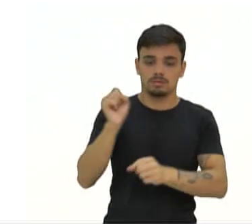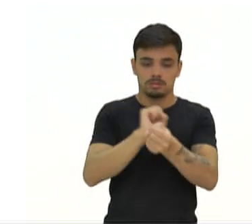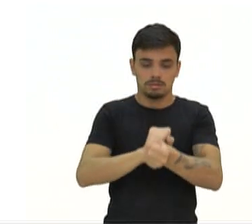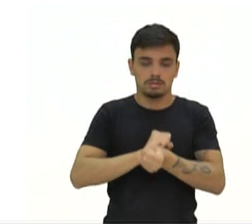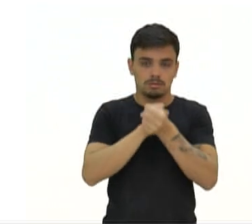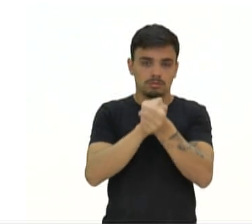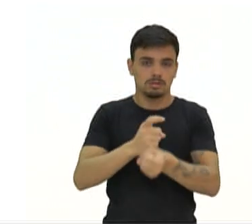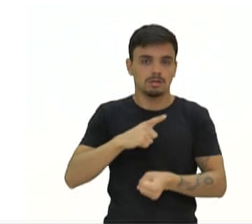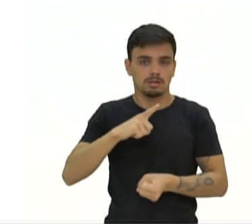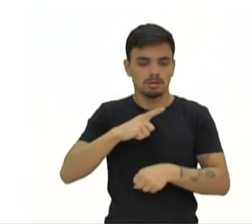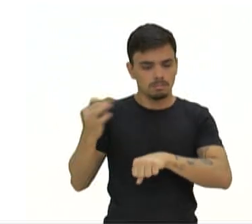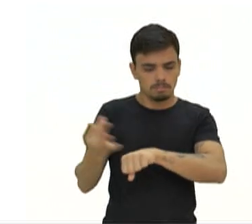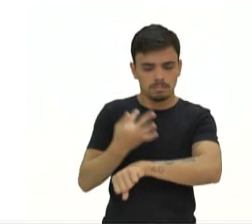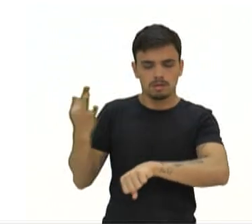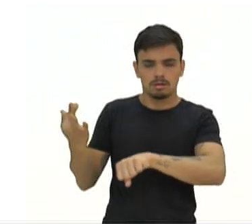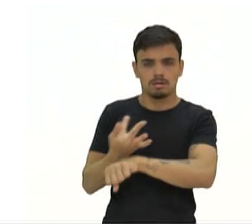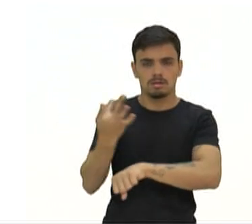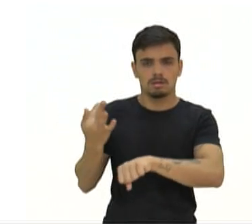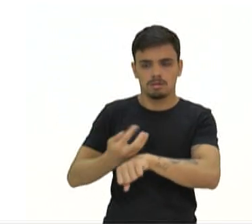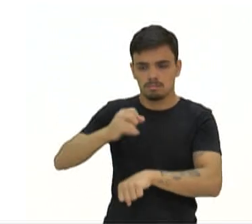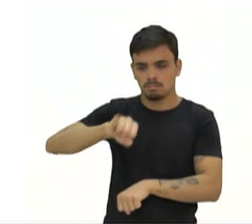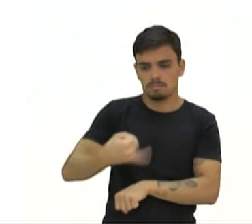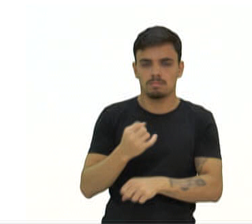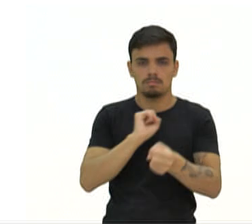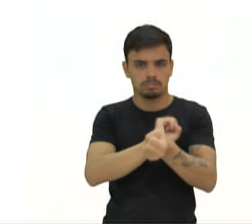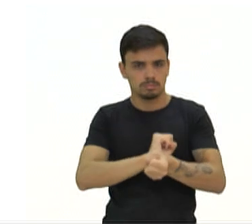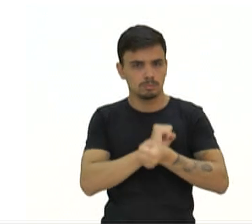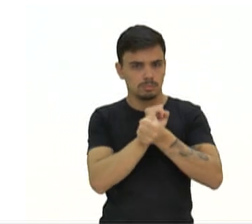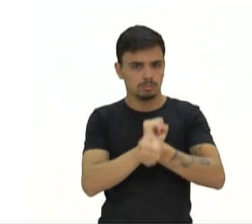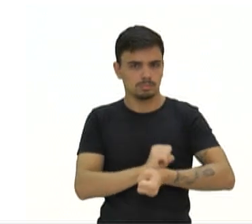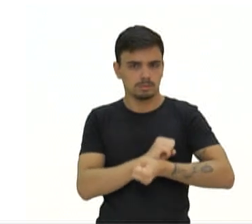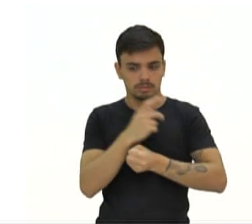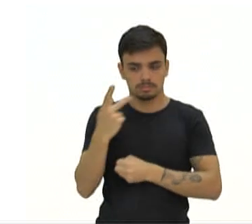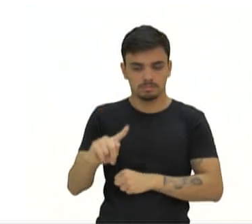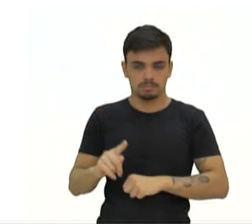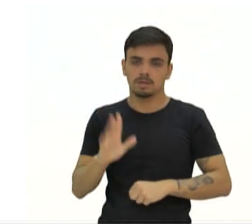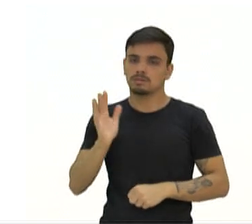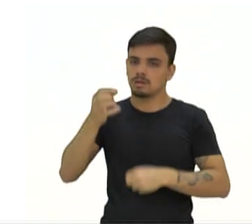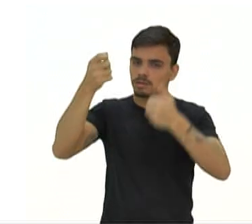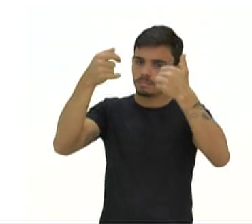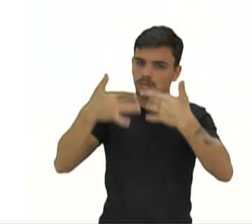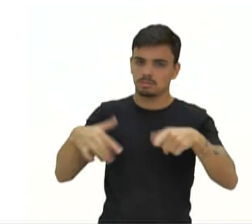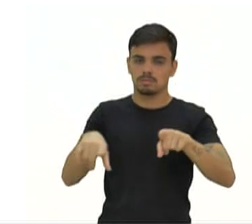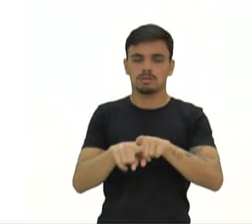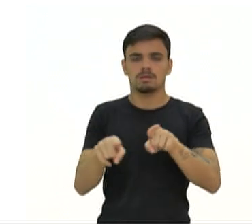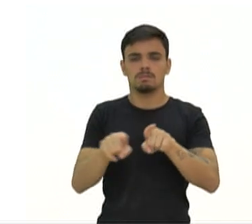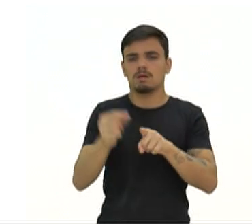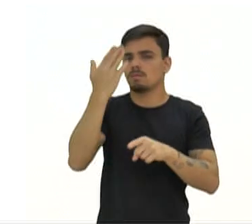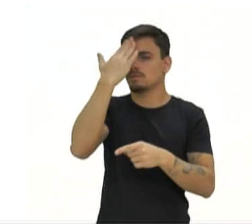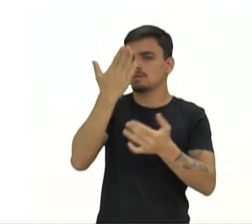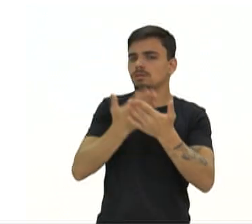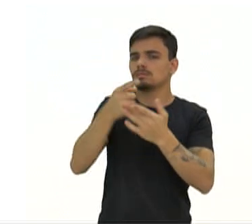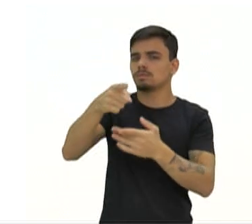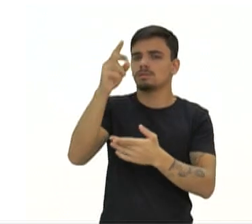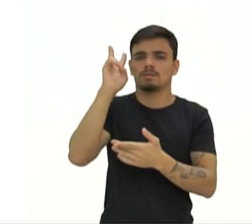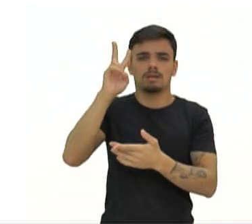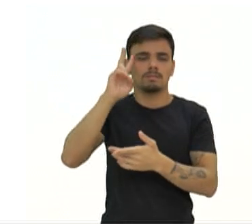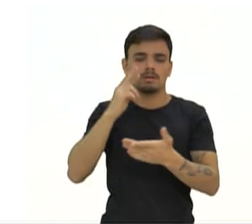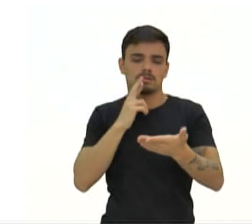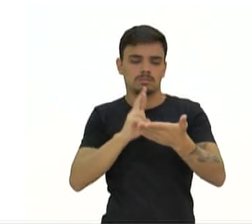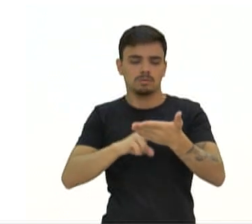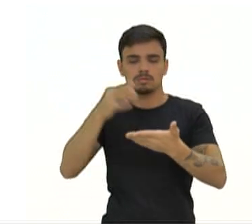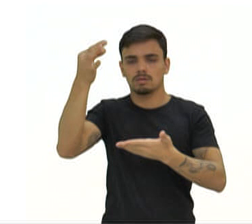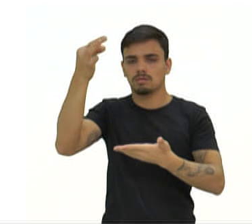tomavam para resistir à exploração do escravismo. Acabamos de falar, acredito que você vai lembrar e vai responder